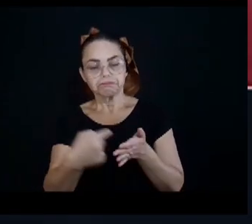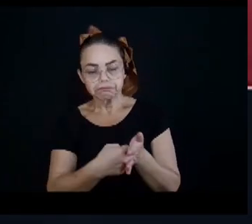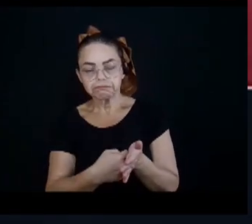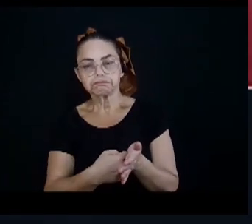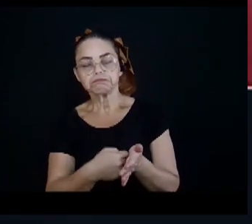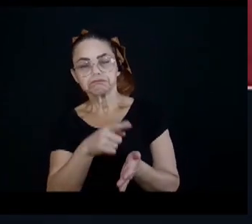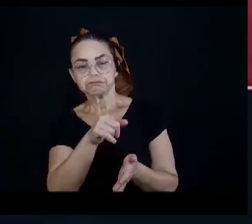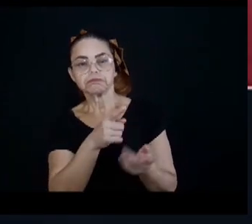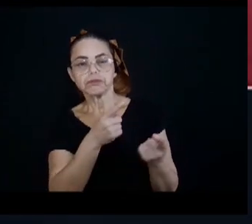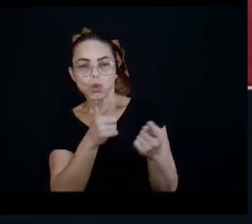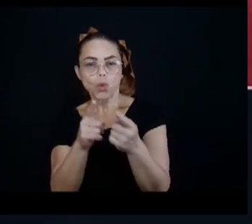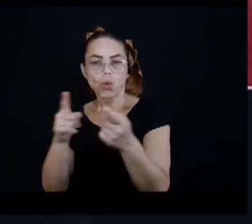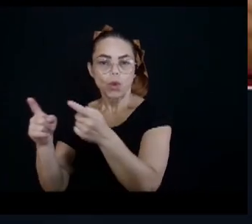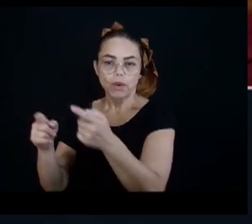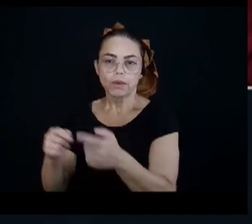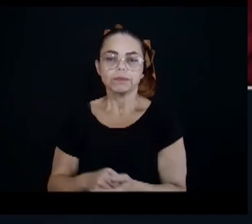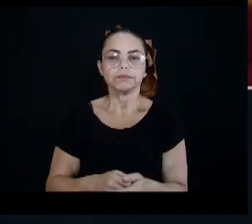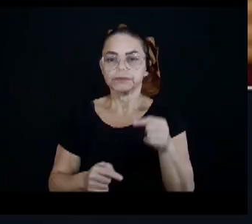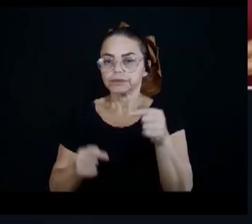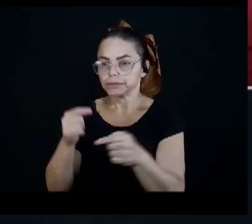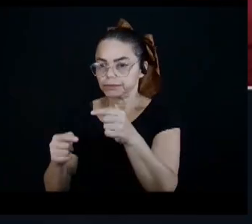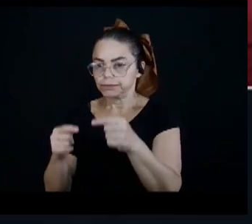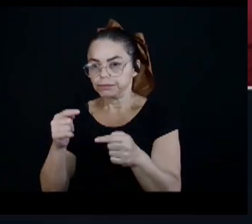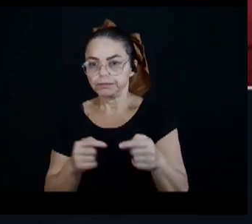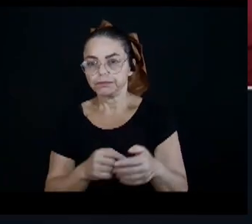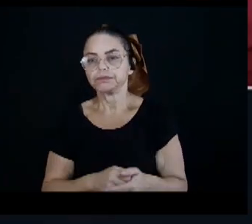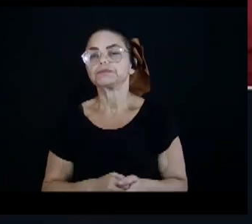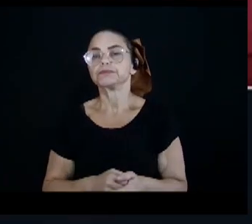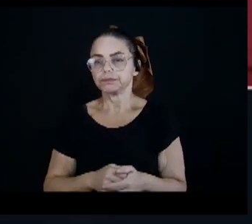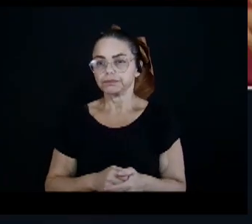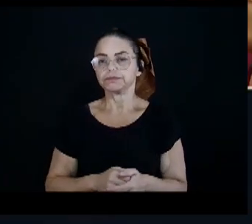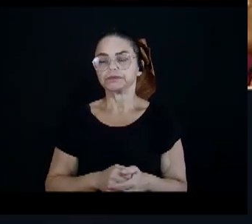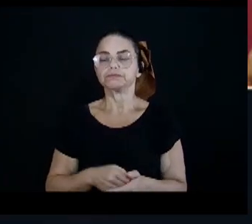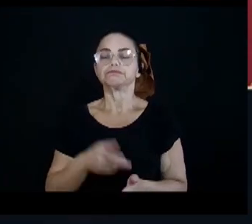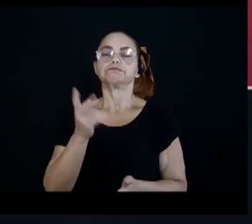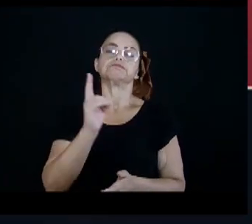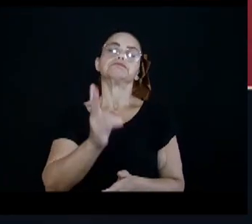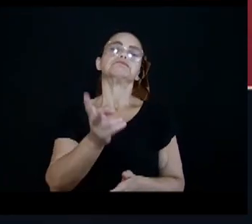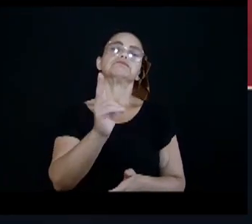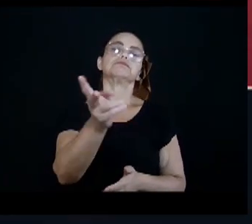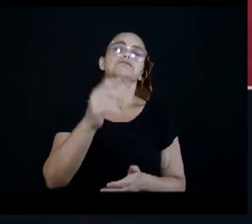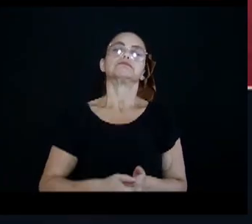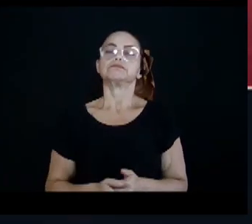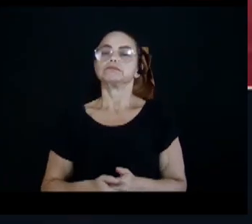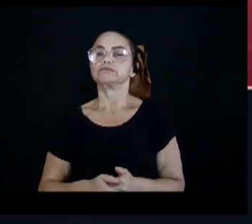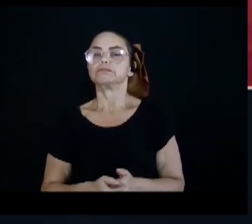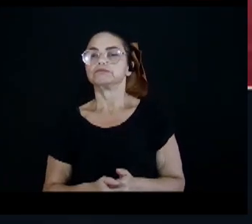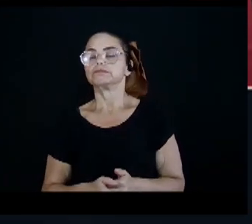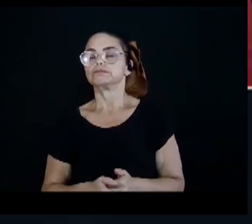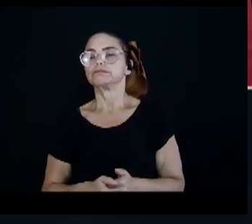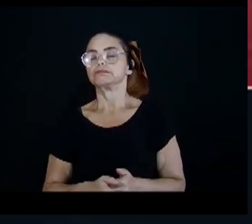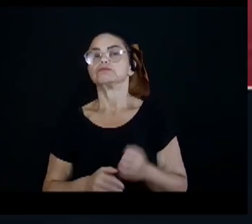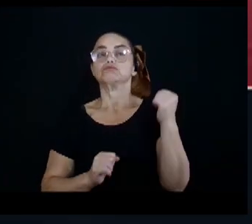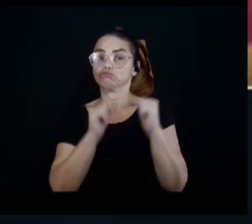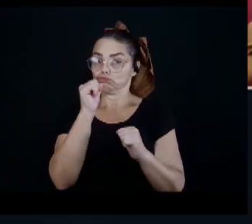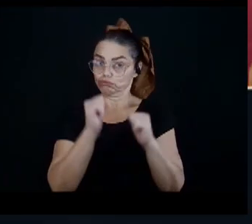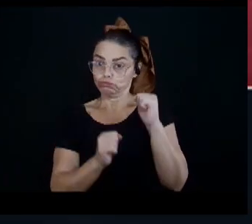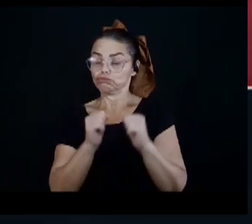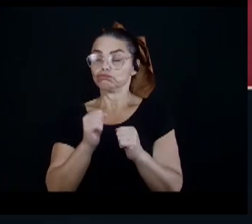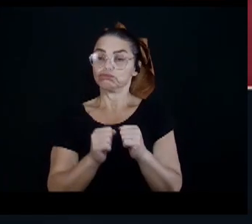essa discussão da continuidade disso tudo, porque indústrias já reformulam